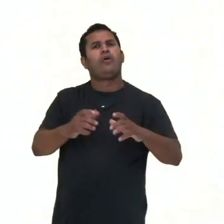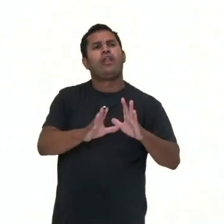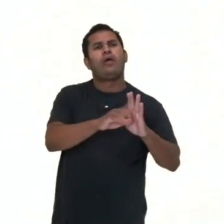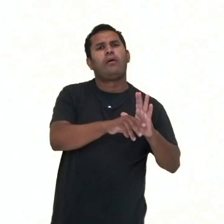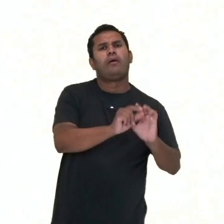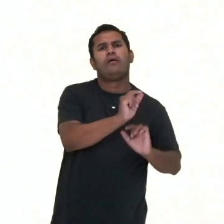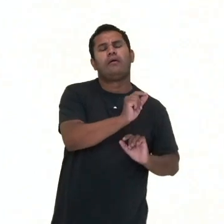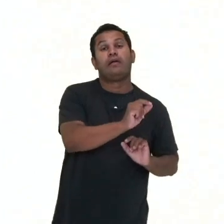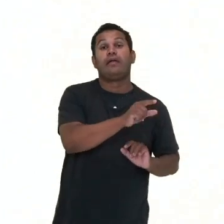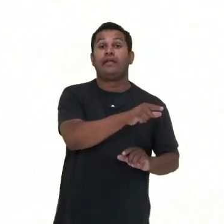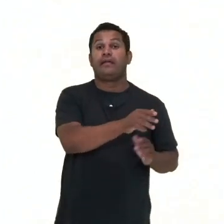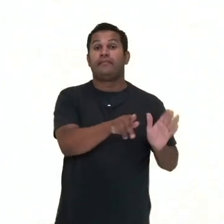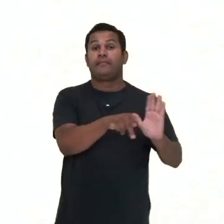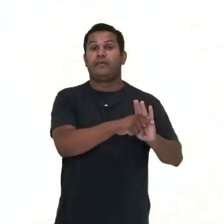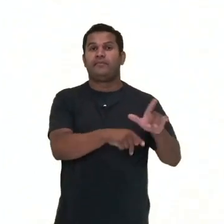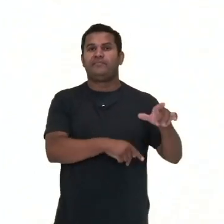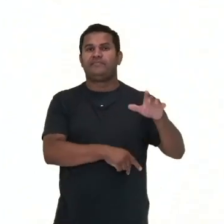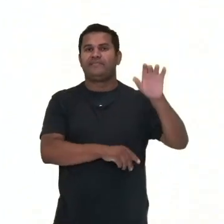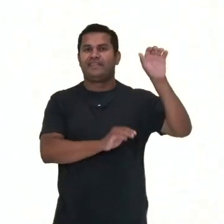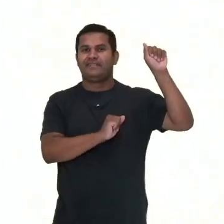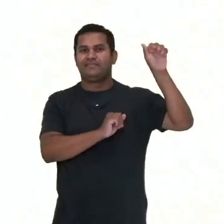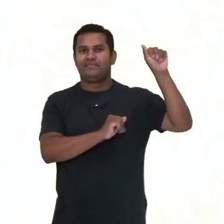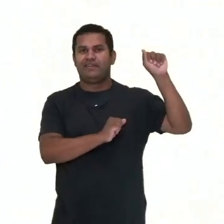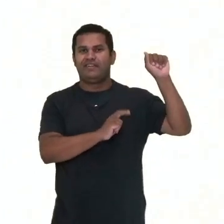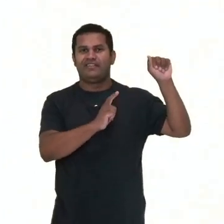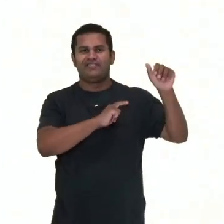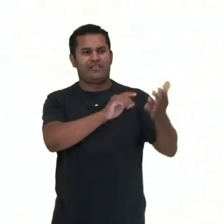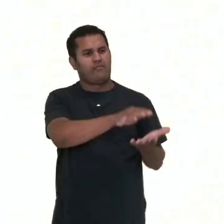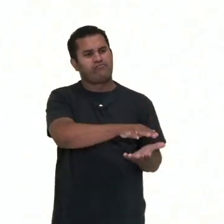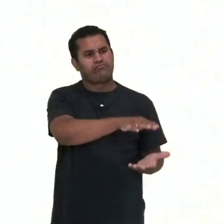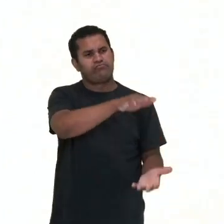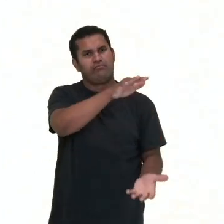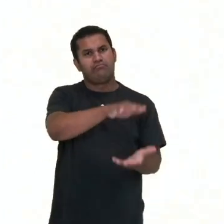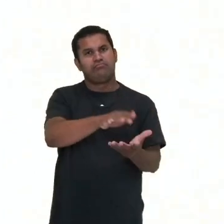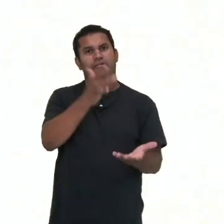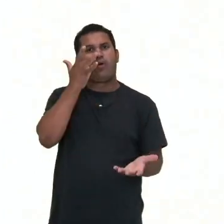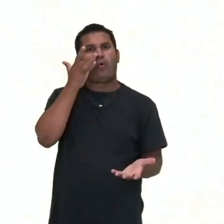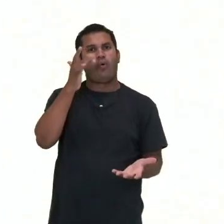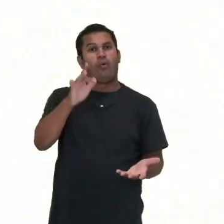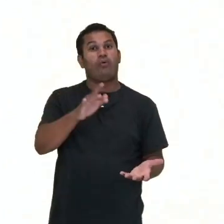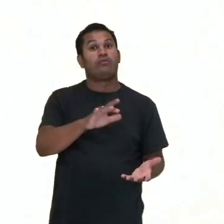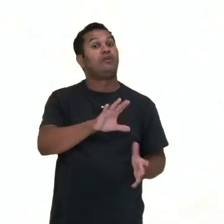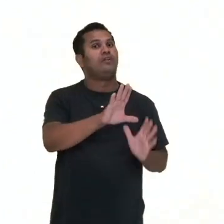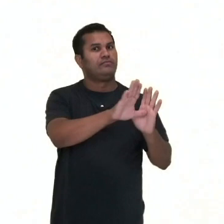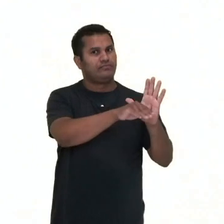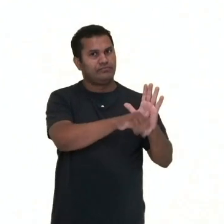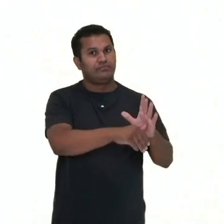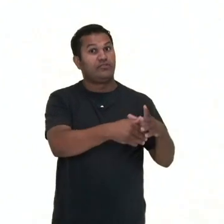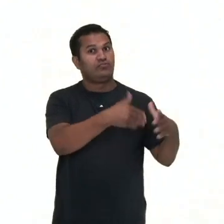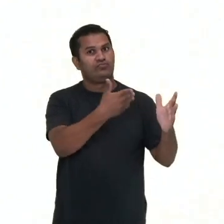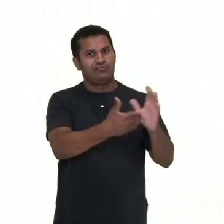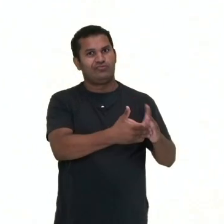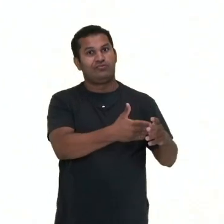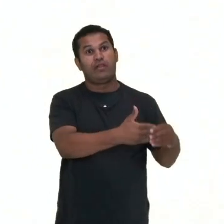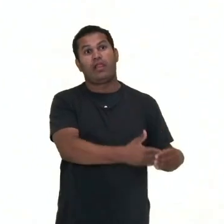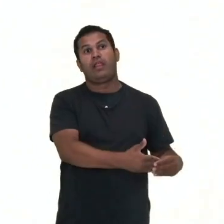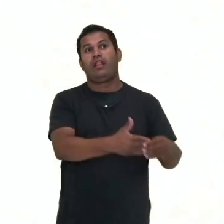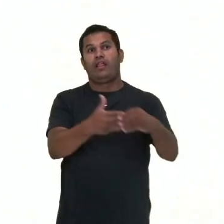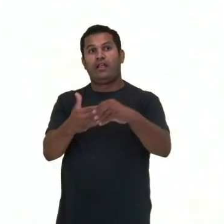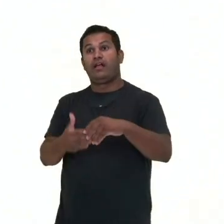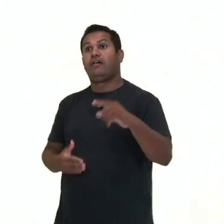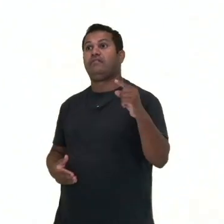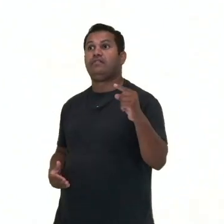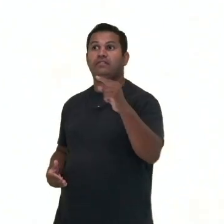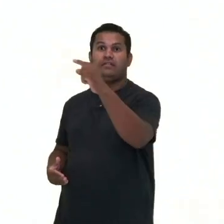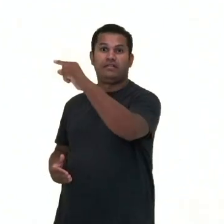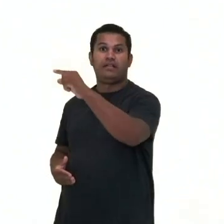disse, vinham carregadas da América para a Europa, carregadas de ouro e, obviamente, isso gerava interesse neles.